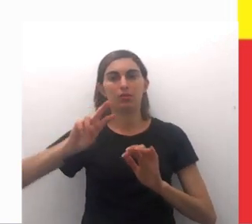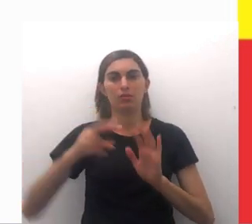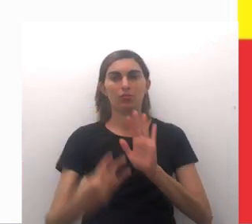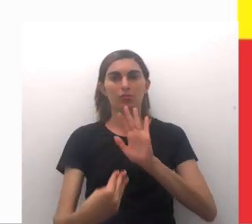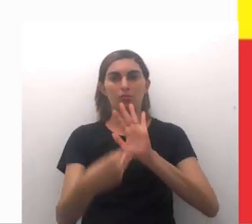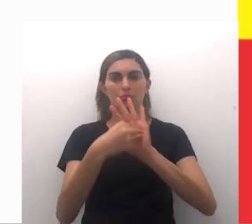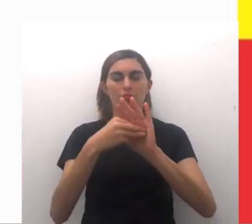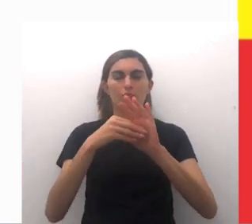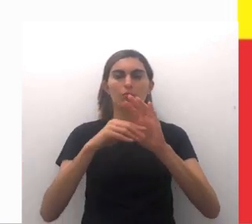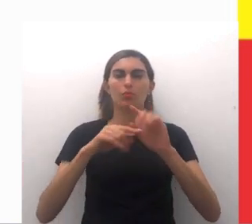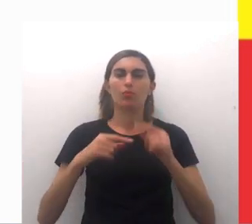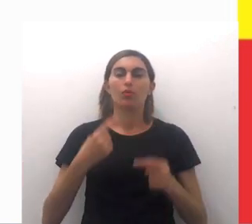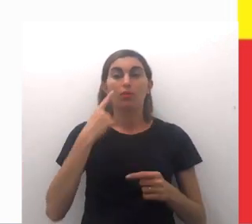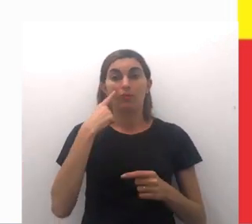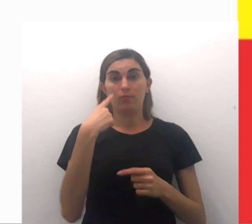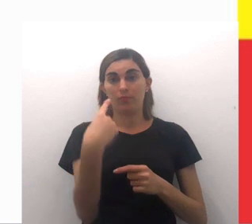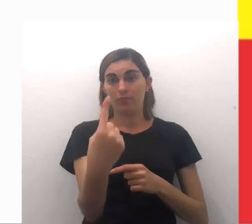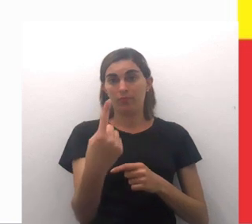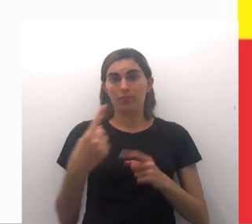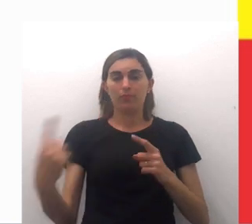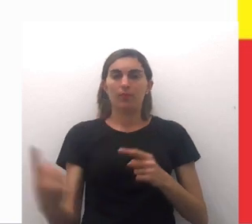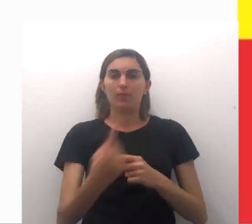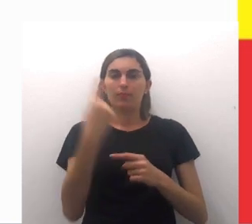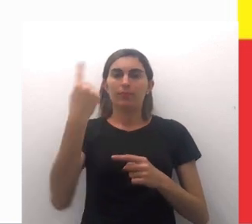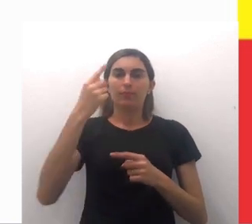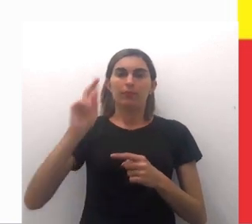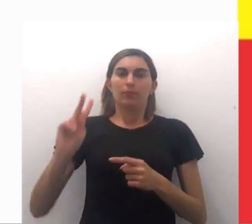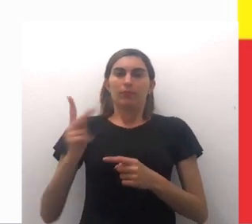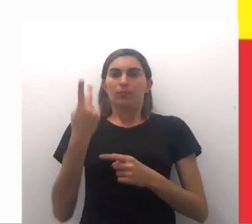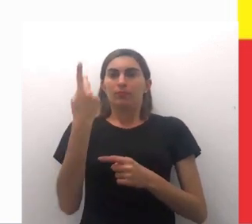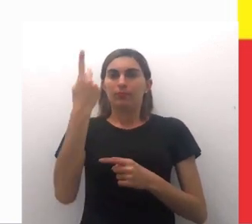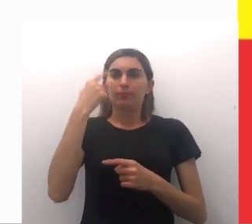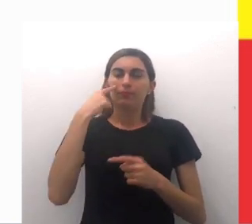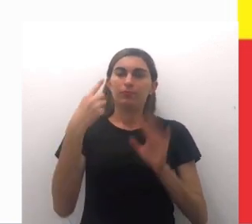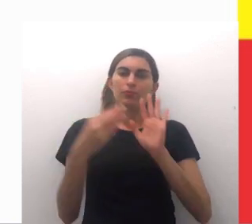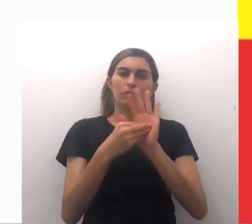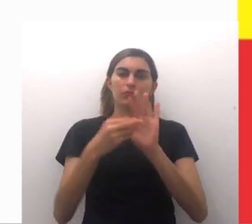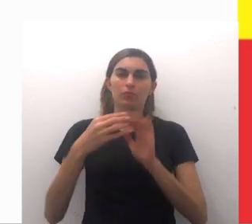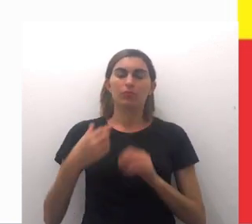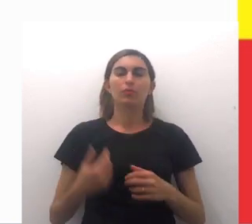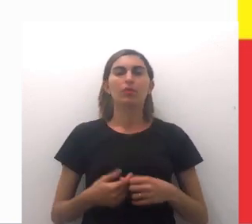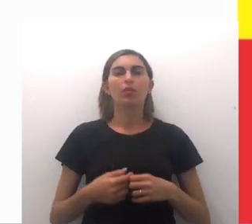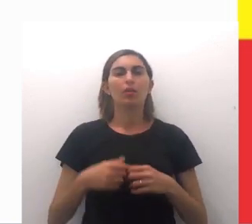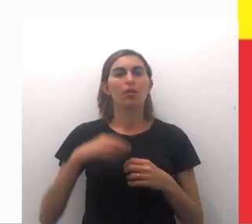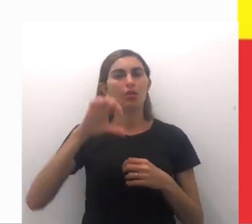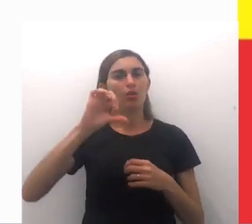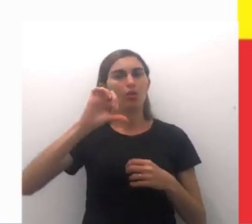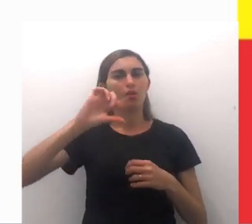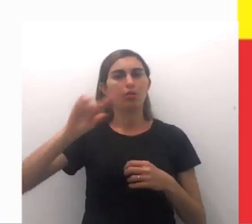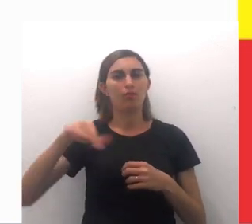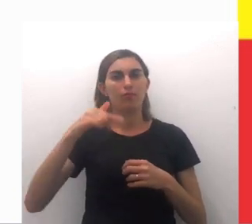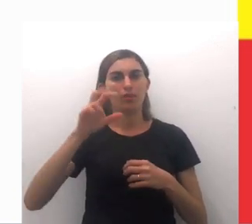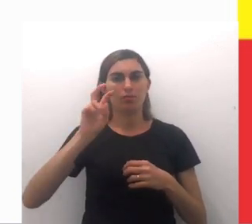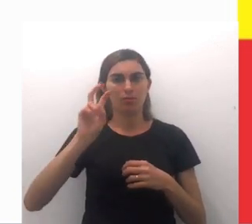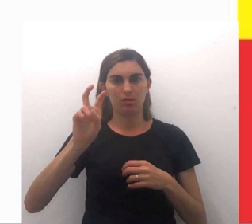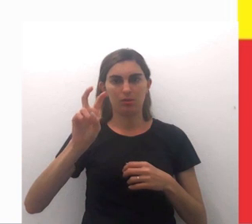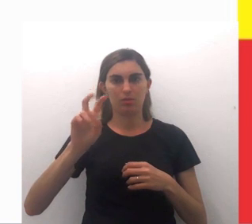Em cima dele é o quadrado. Então, vezes a altura. A gente tira a altura e coloca 9,25.